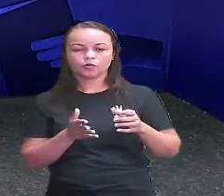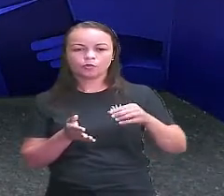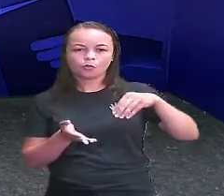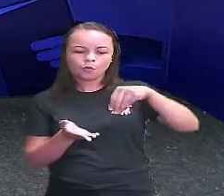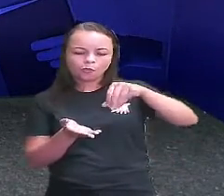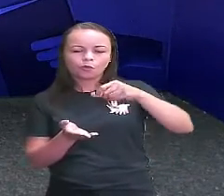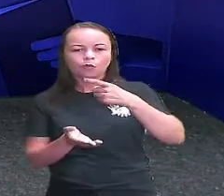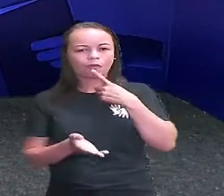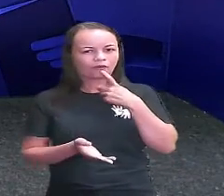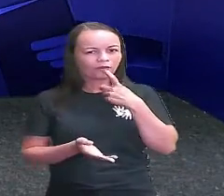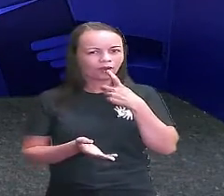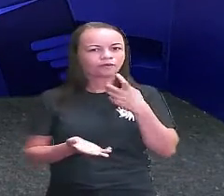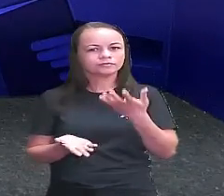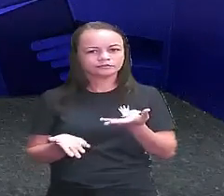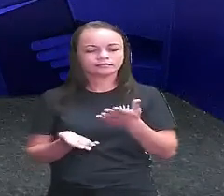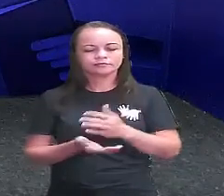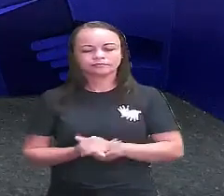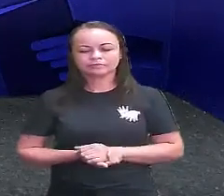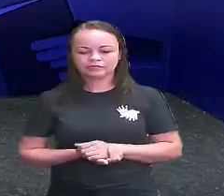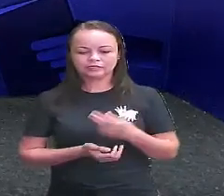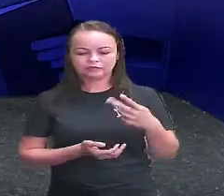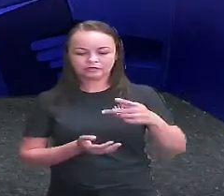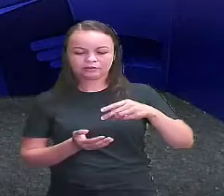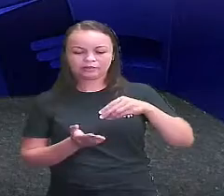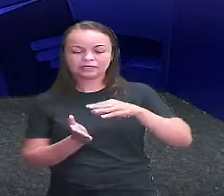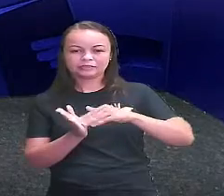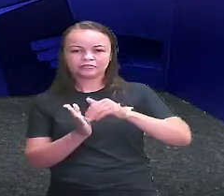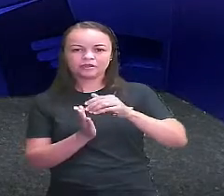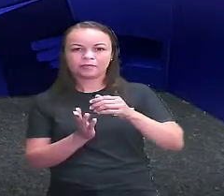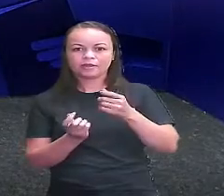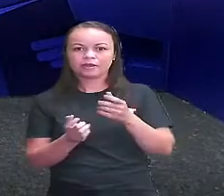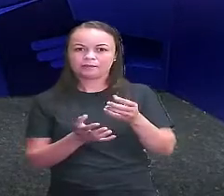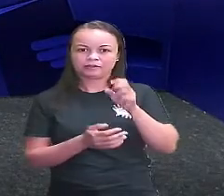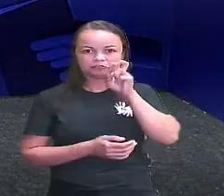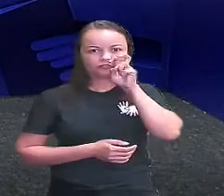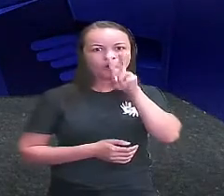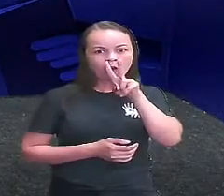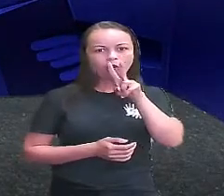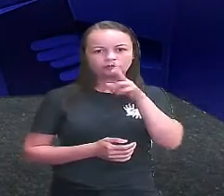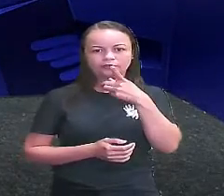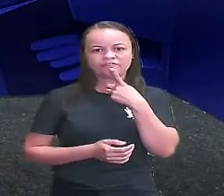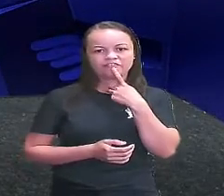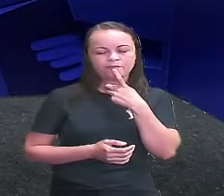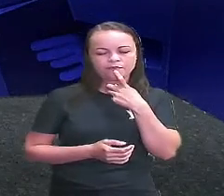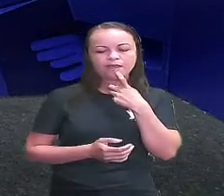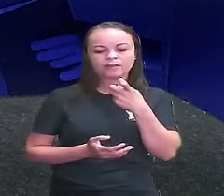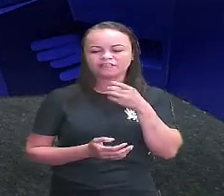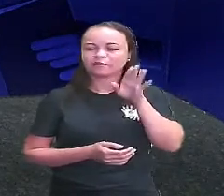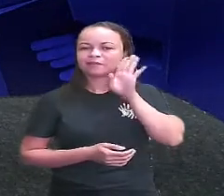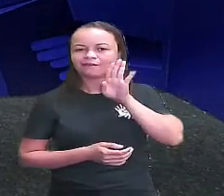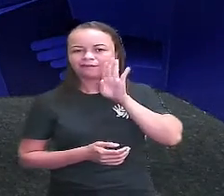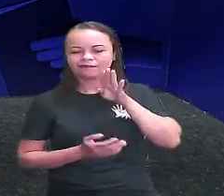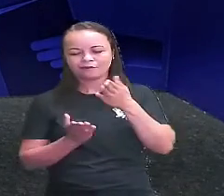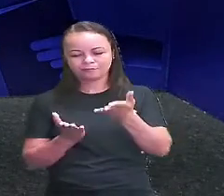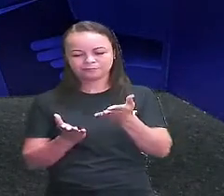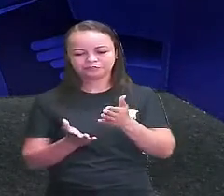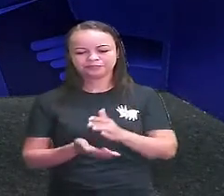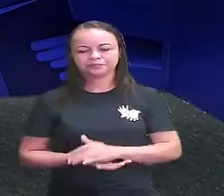tá? A pigmentação vermelha ela já é um pouco mais forte, fica bem legal quando você passa no papel.